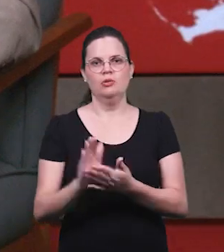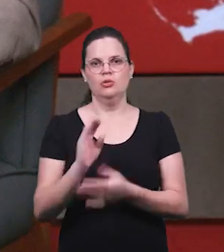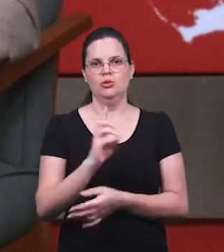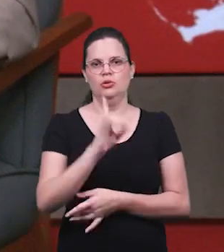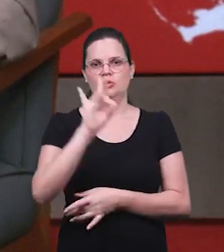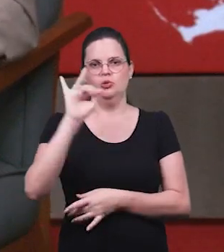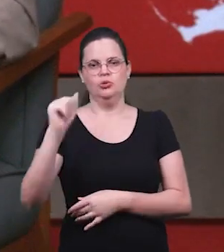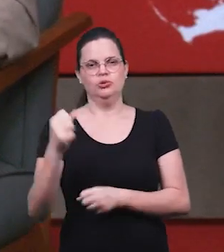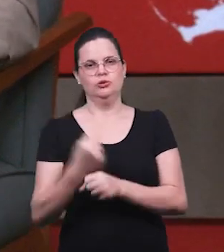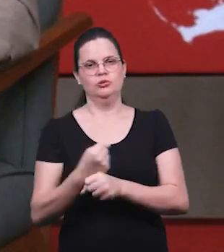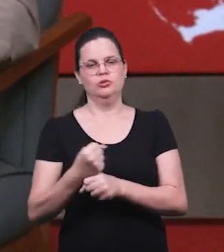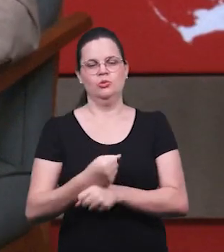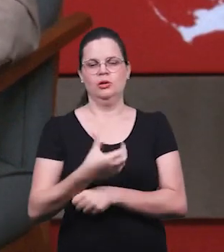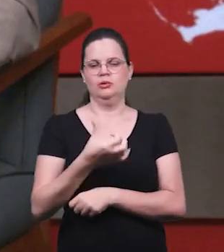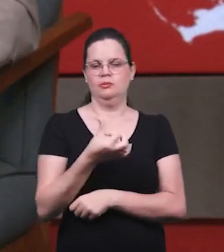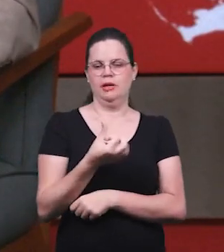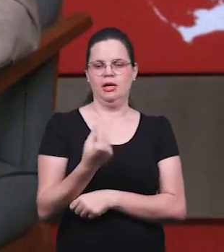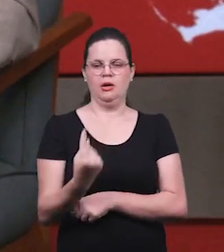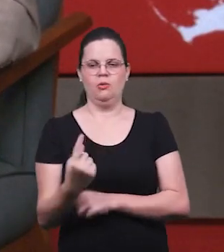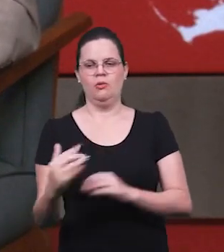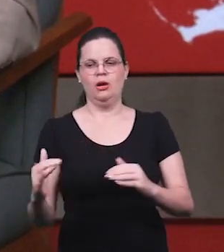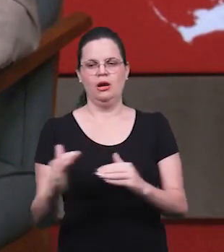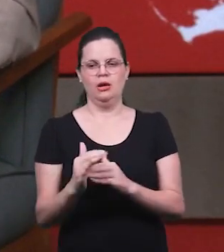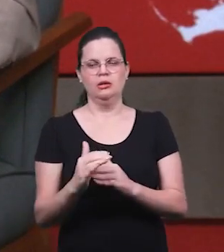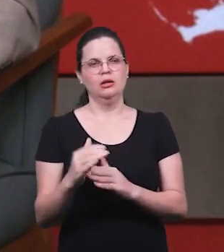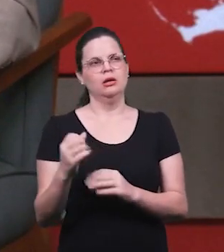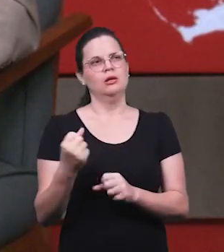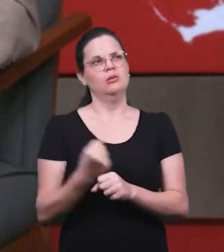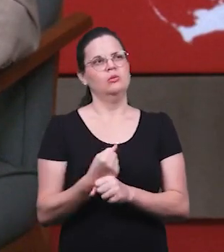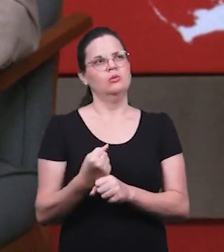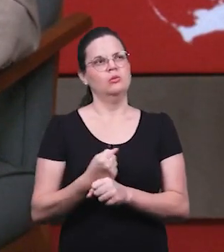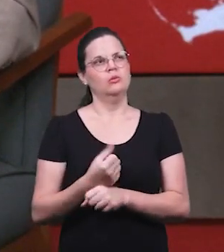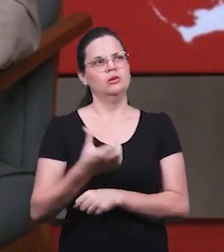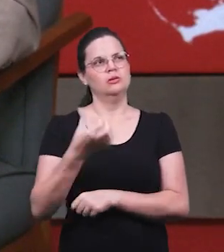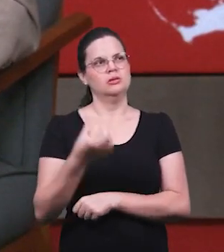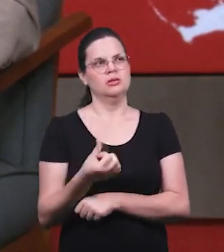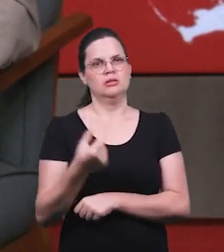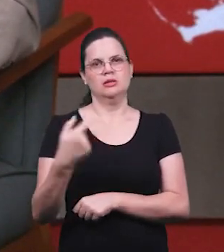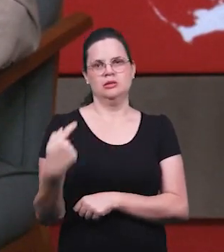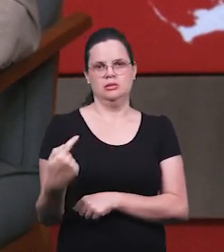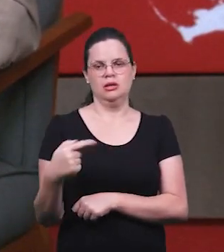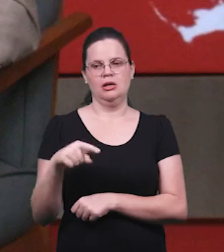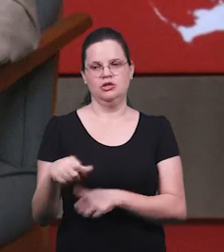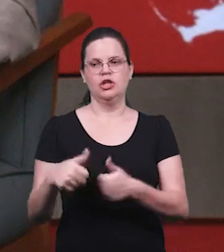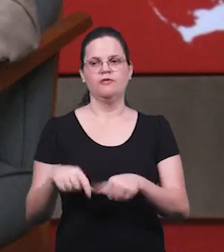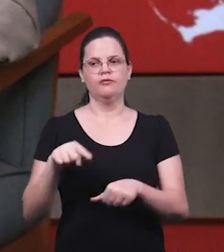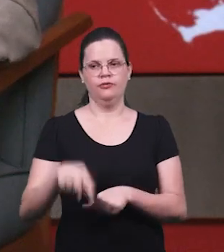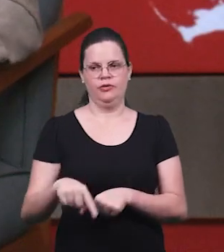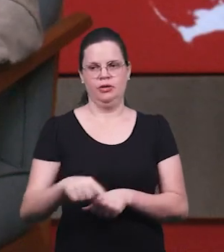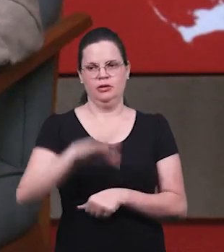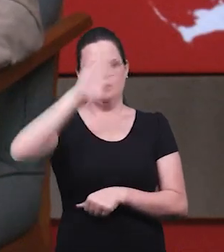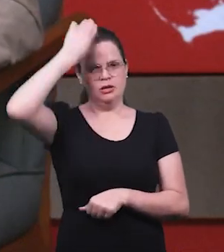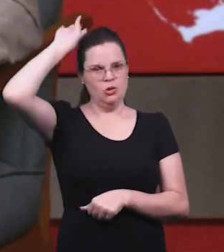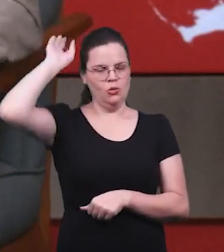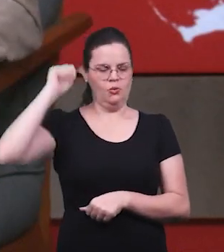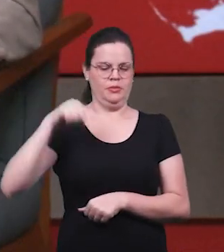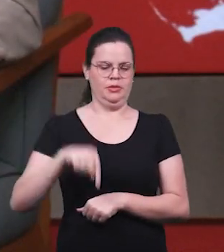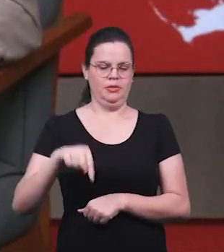dizem que do ano 61 até o ano 67. No